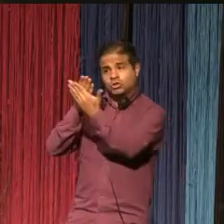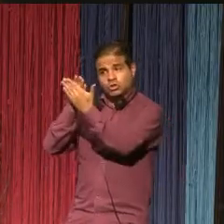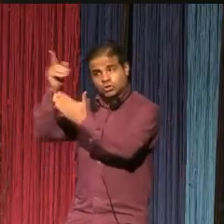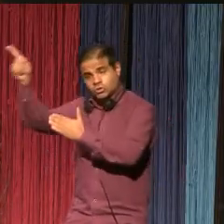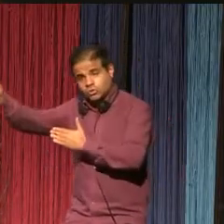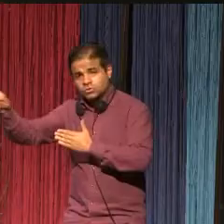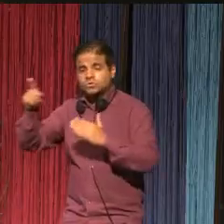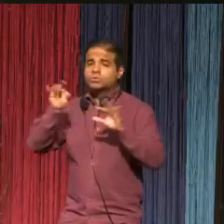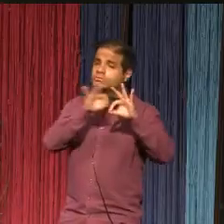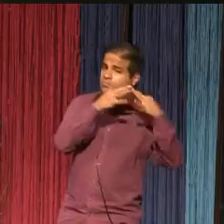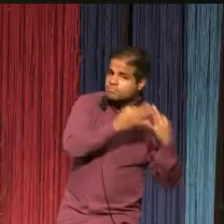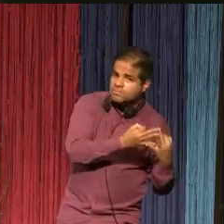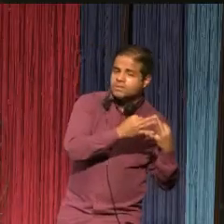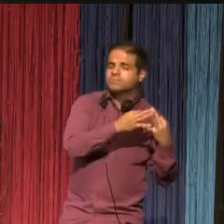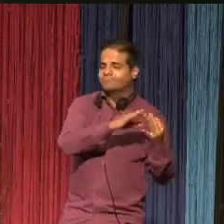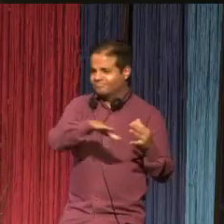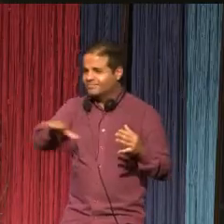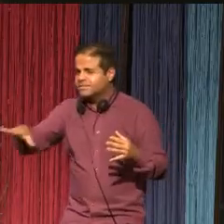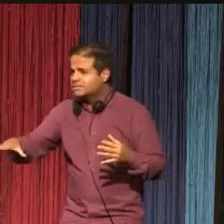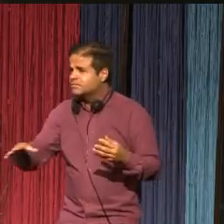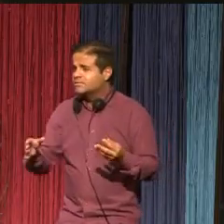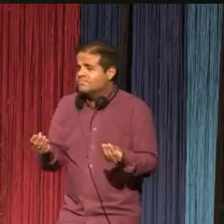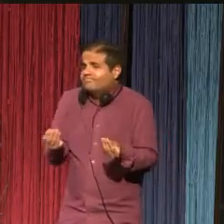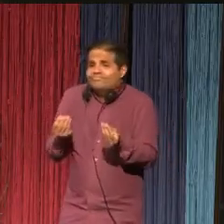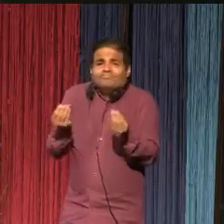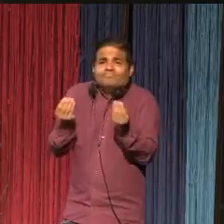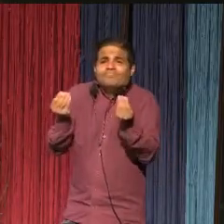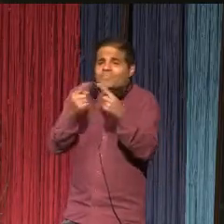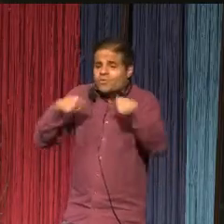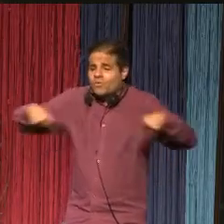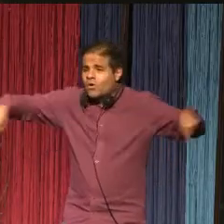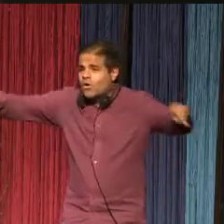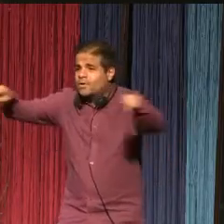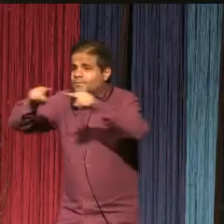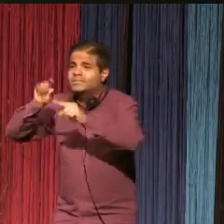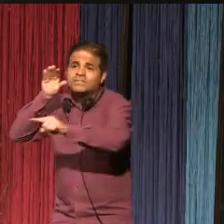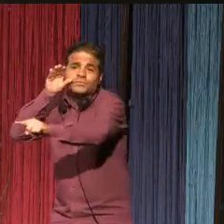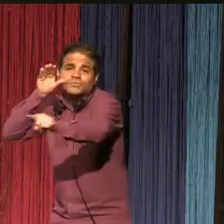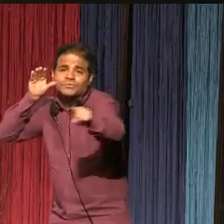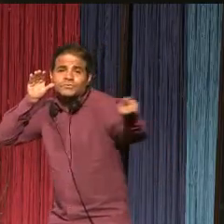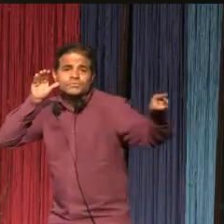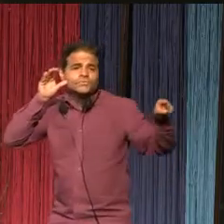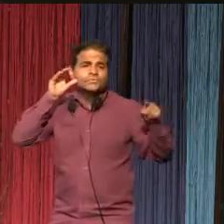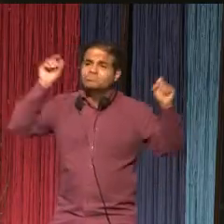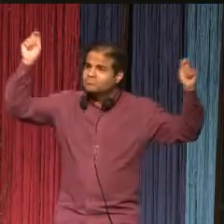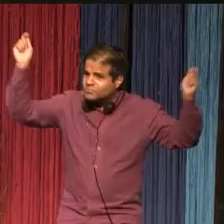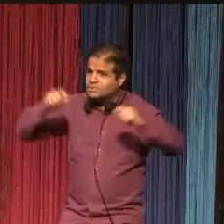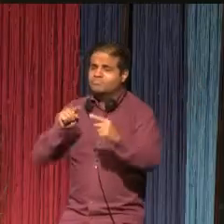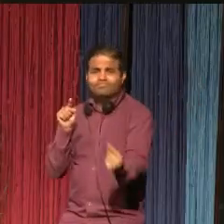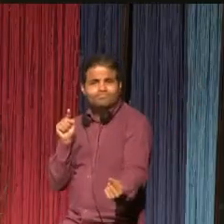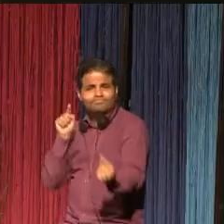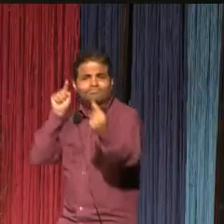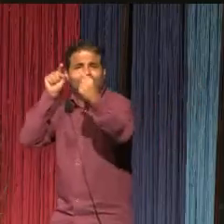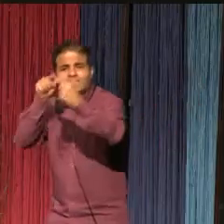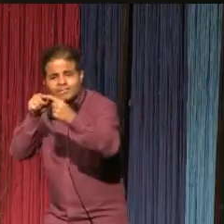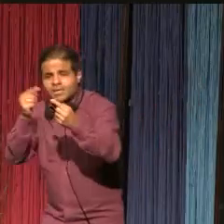pelas famílias, com as crianças. Como que a gente, nós adultos, podemos